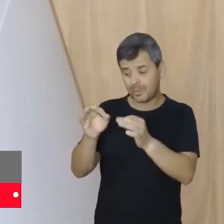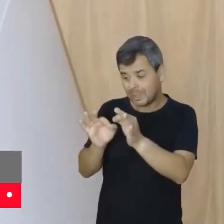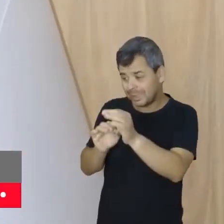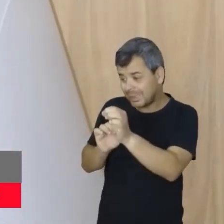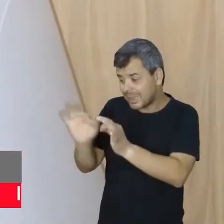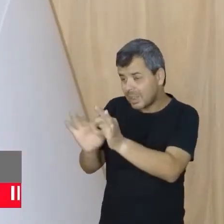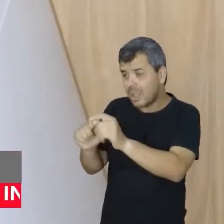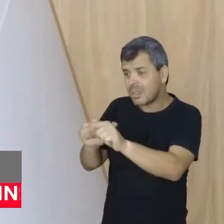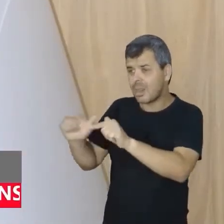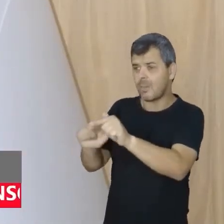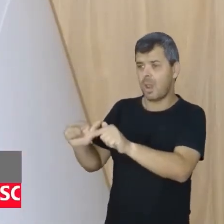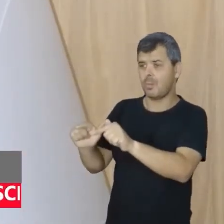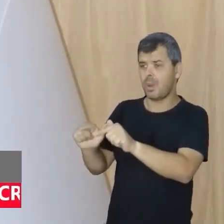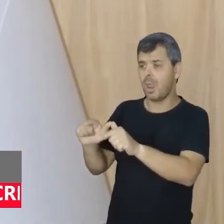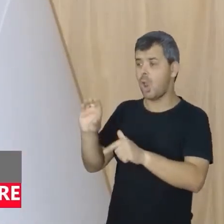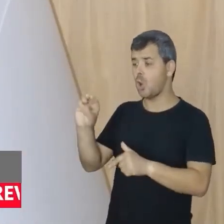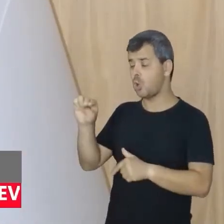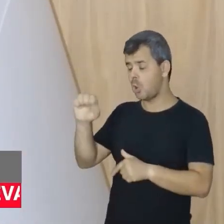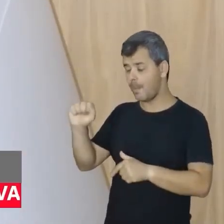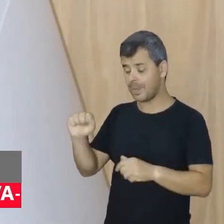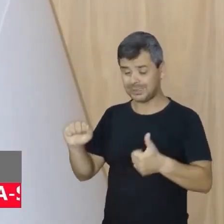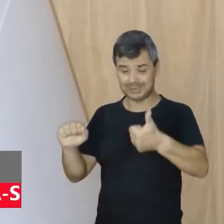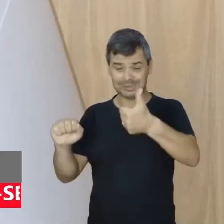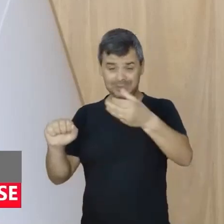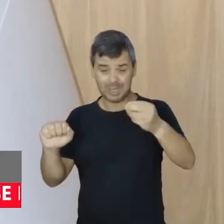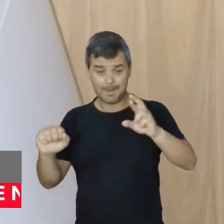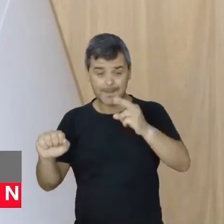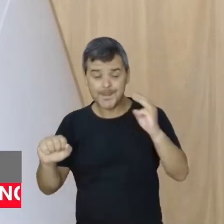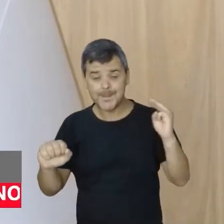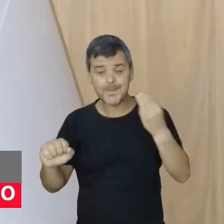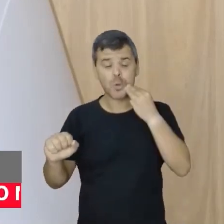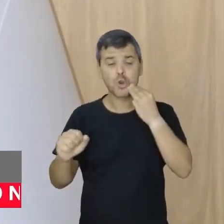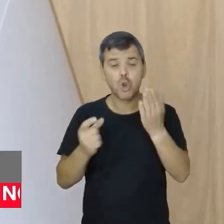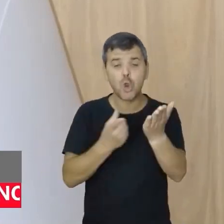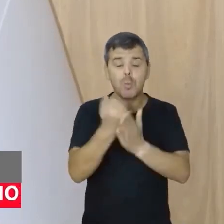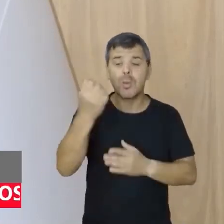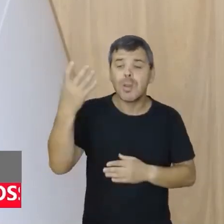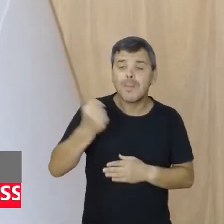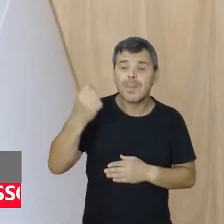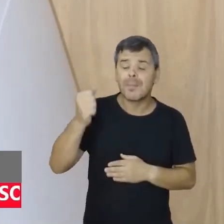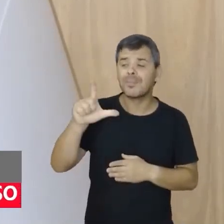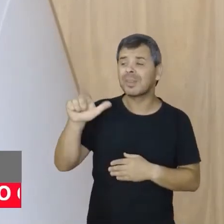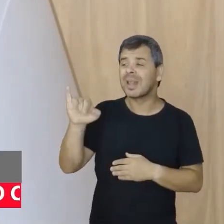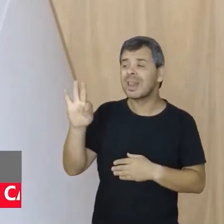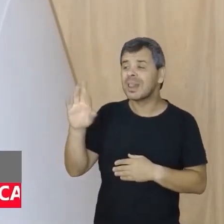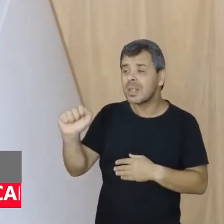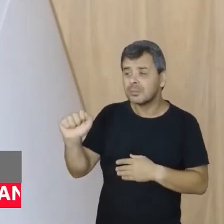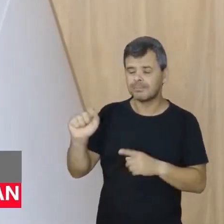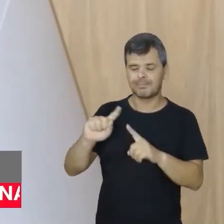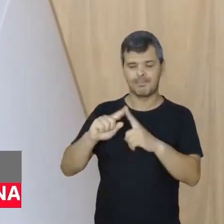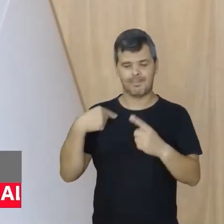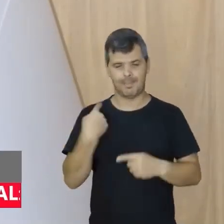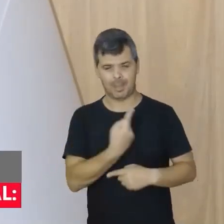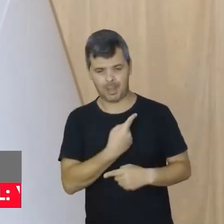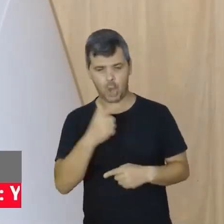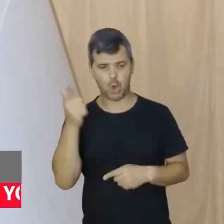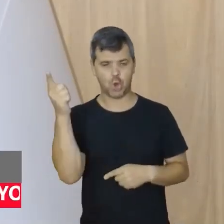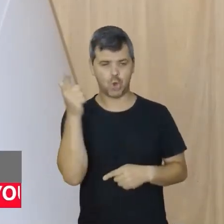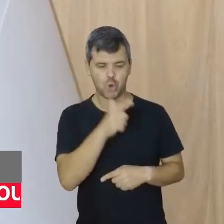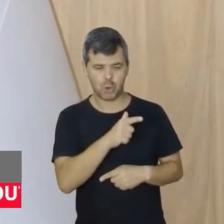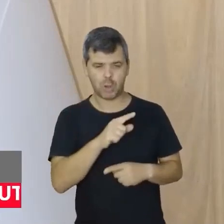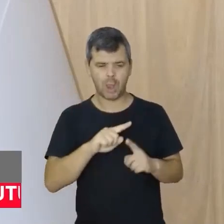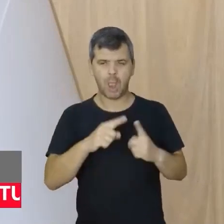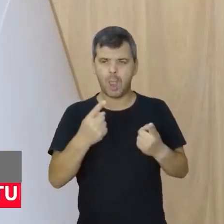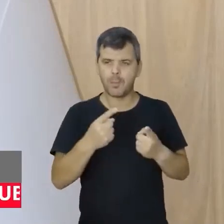pela CONAB. Mais 100 milhões agora que nós estamos comprando leite, que é também uma forma de a gente alcançar a